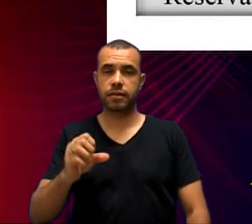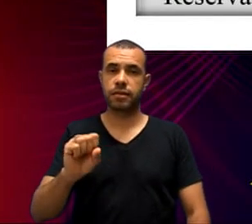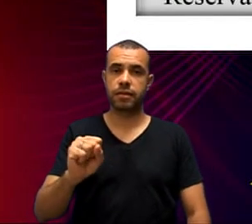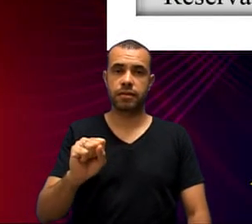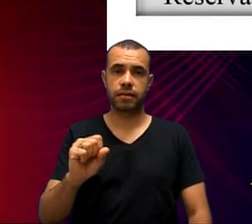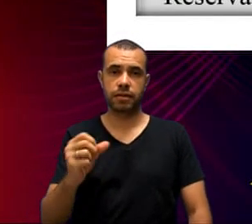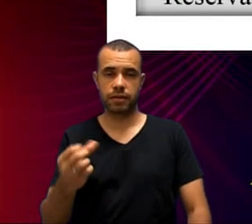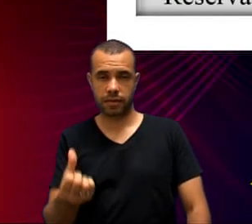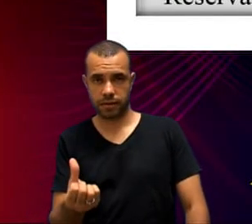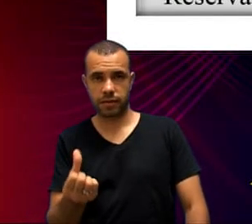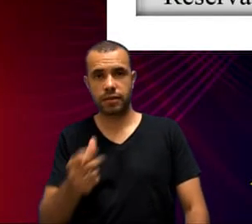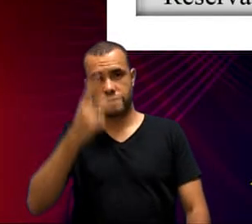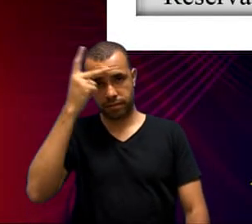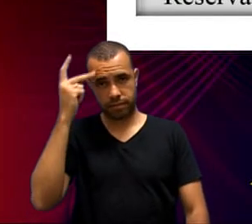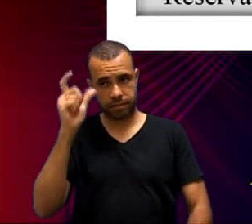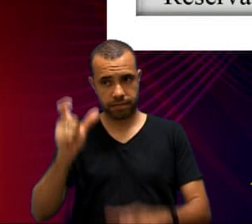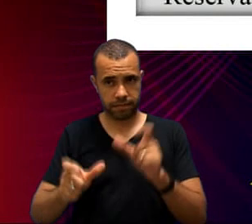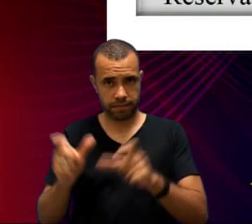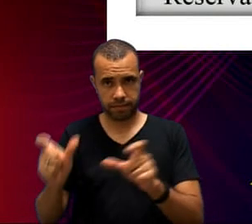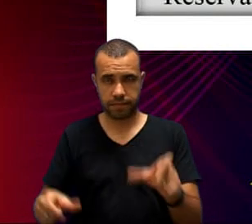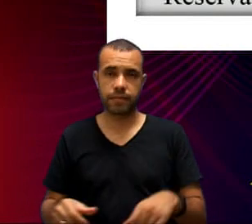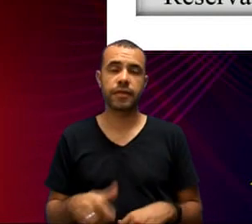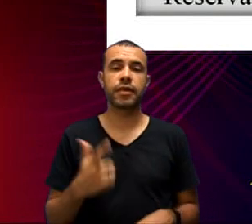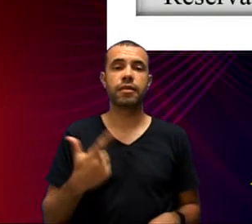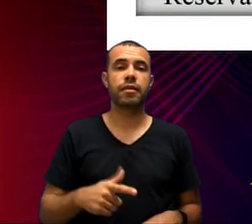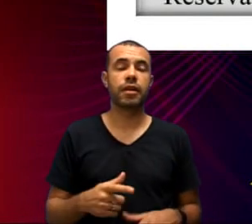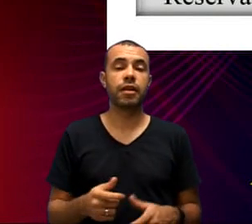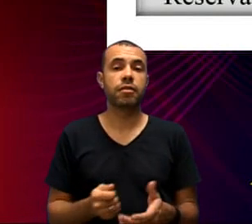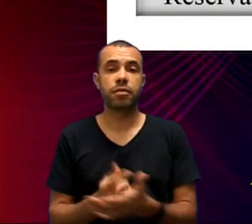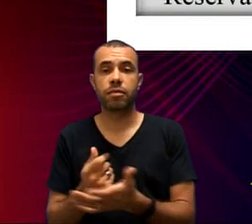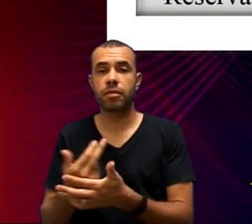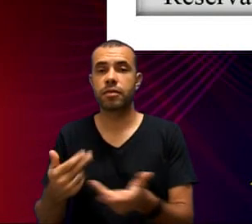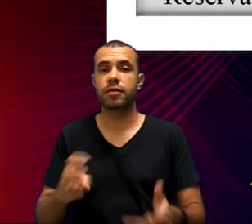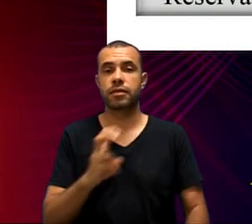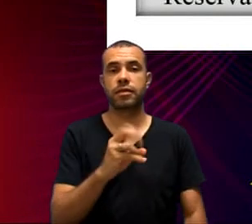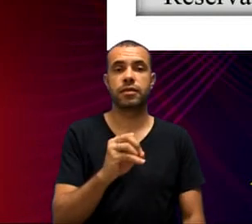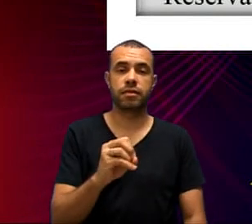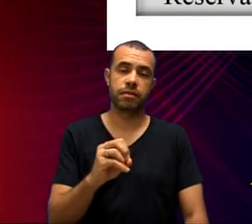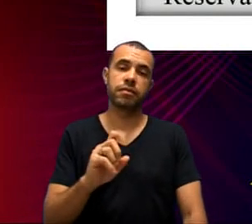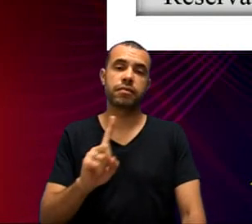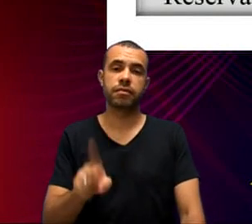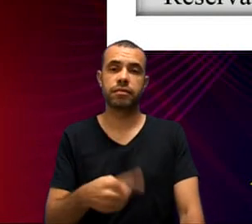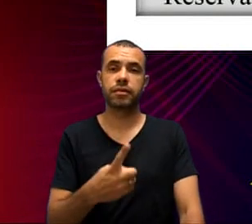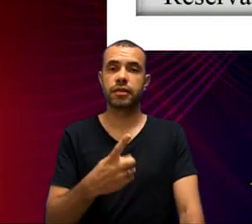R$ 29.873.086 refere-se a pessoal. Ao custeio,